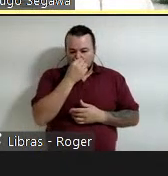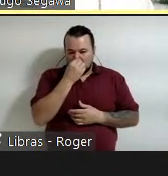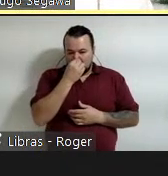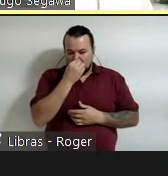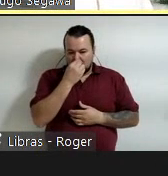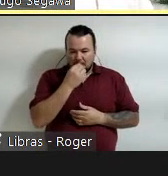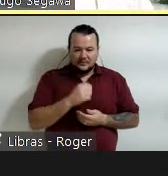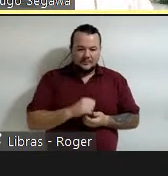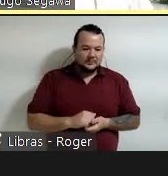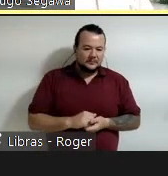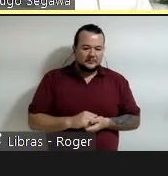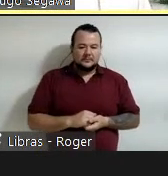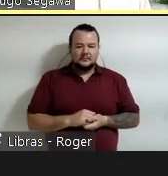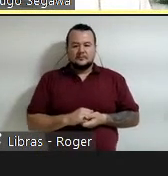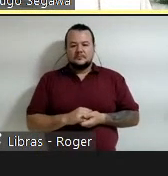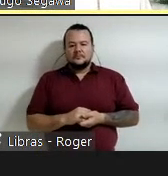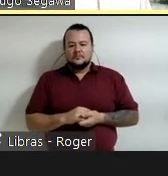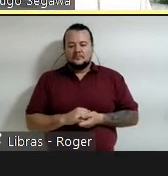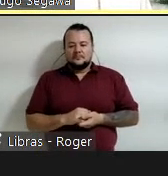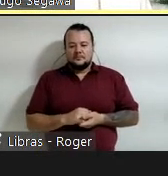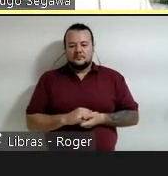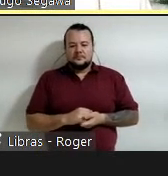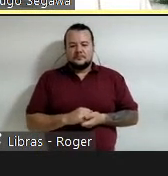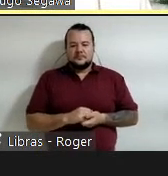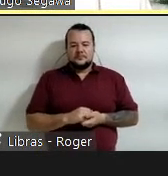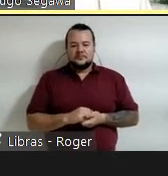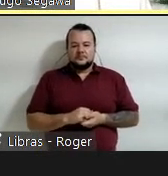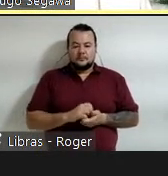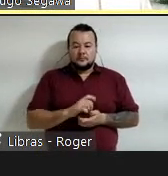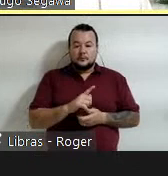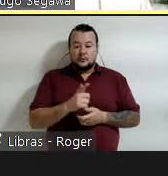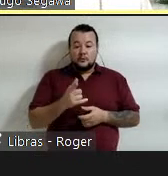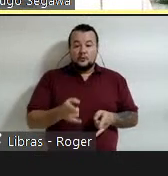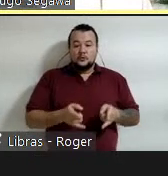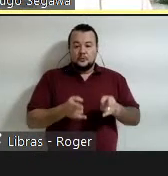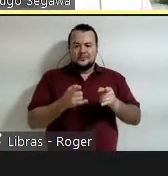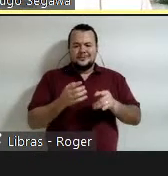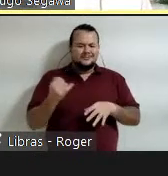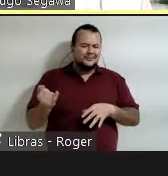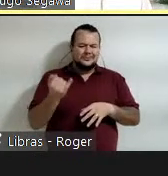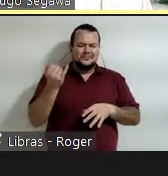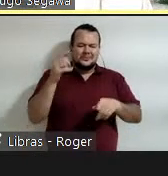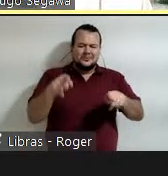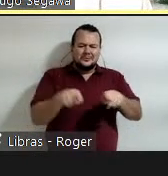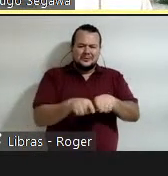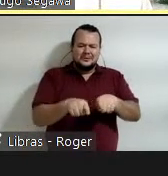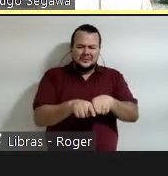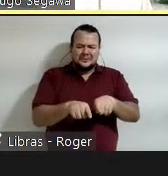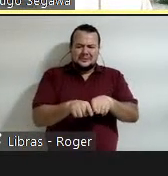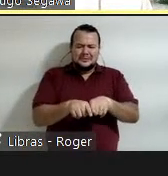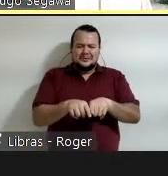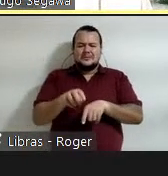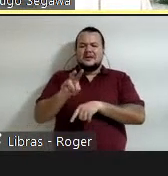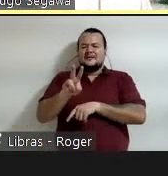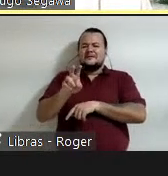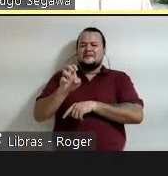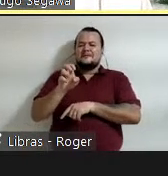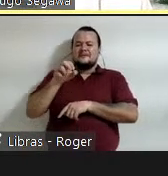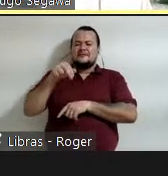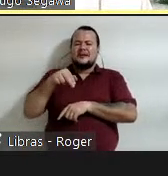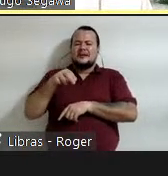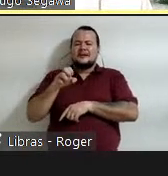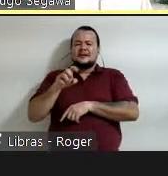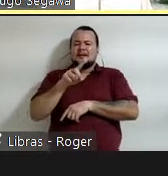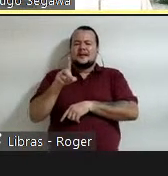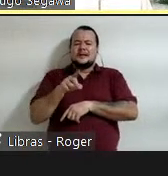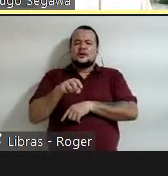Esse é outro prédio que é muito importante em Caracas. É um centro que se confunde com o